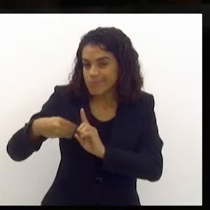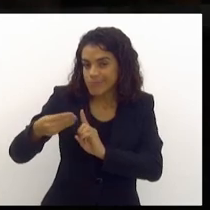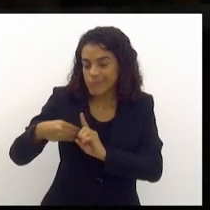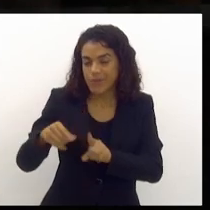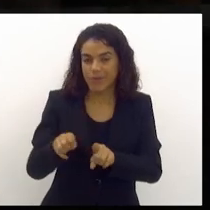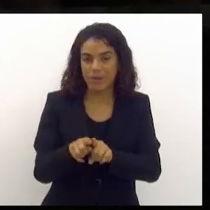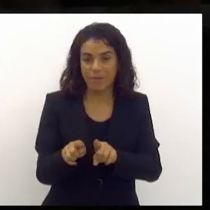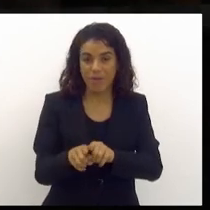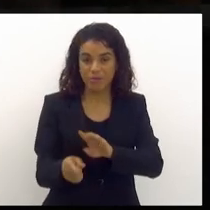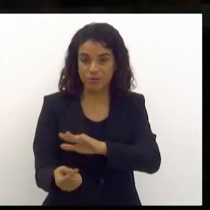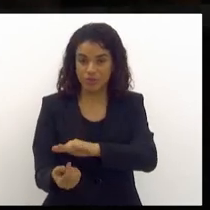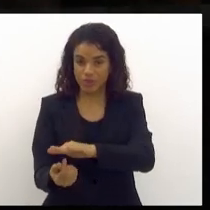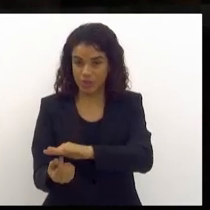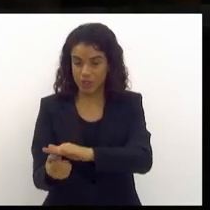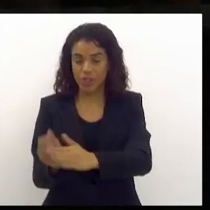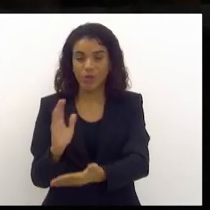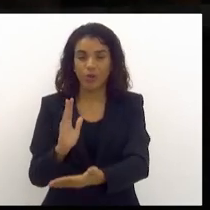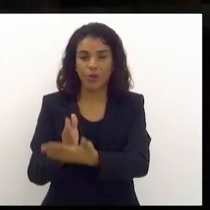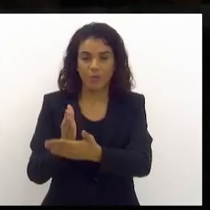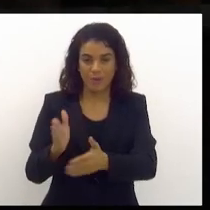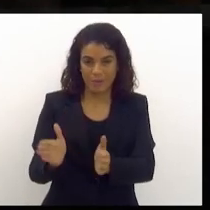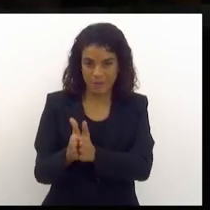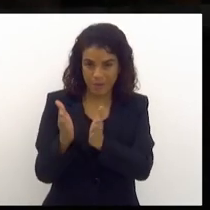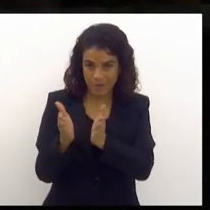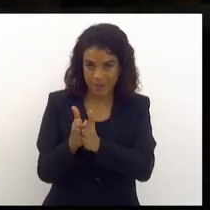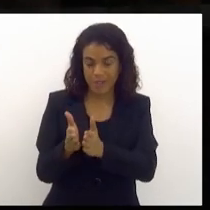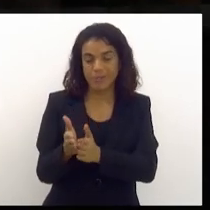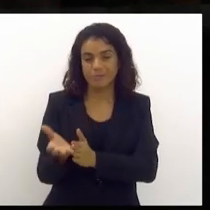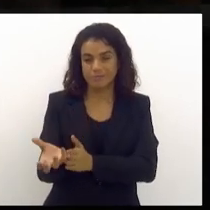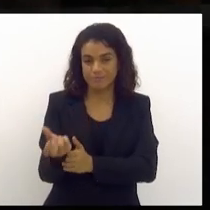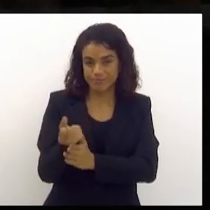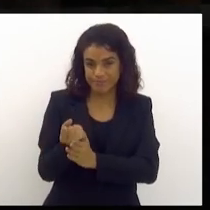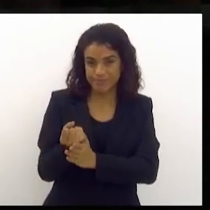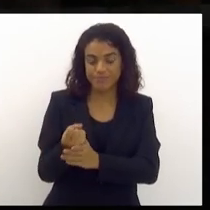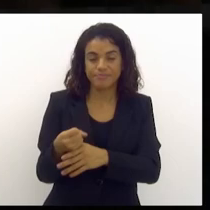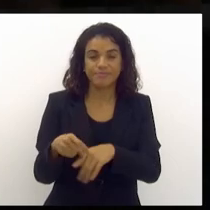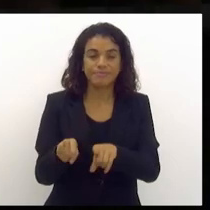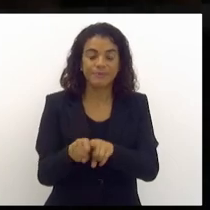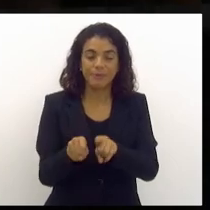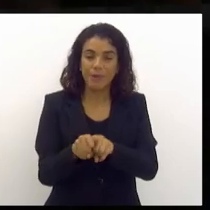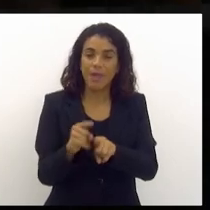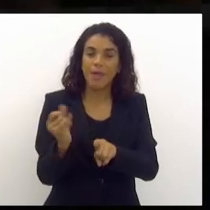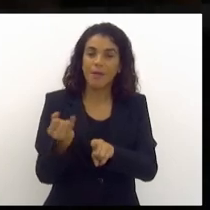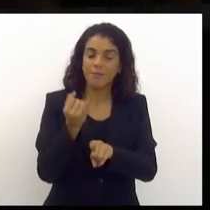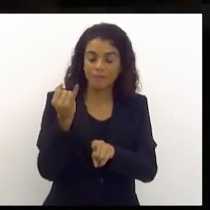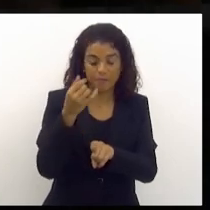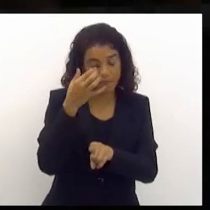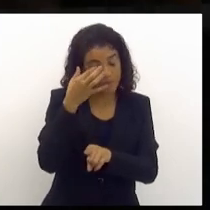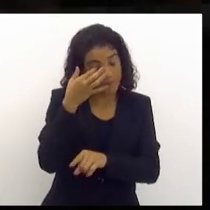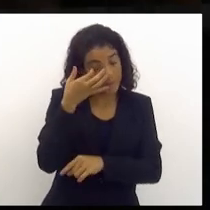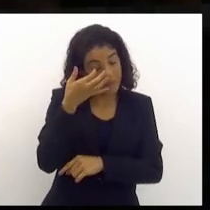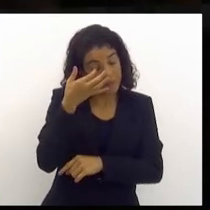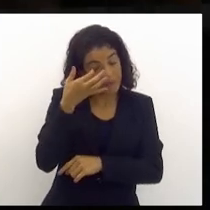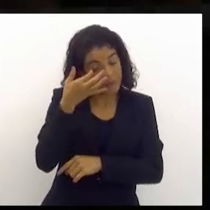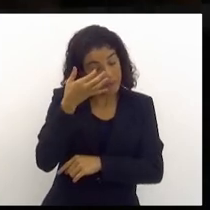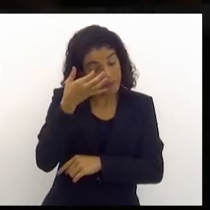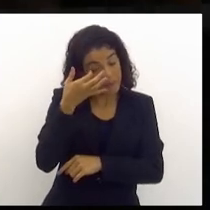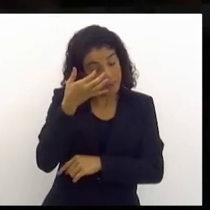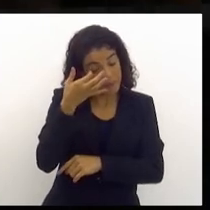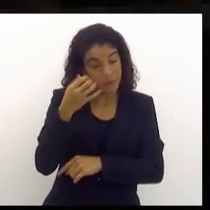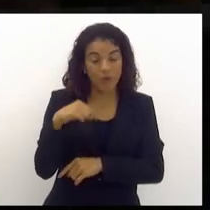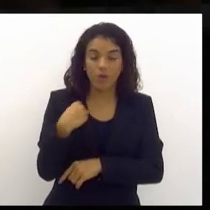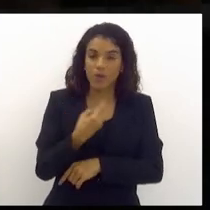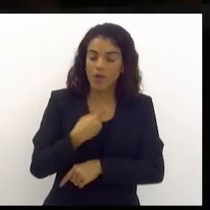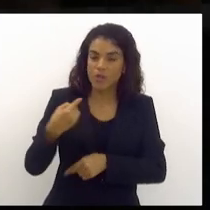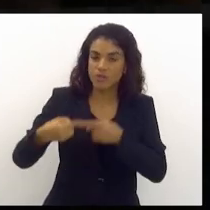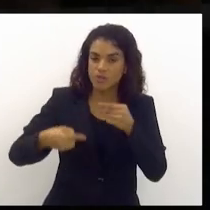Fundo Estadual de Combate à Pobreza. E é importante que se diga, quando nós discutimos aqui